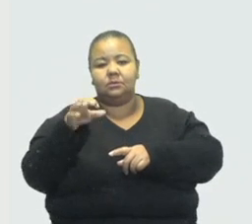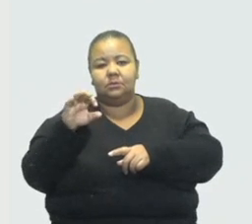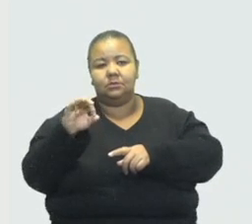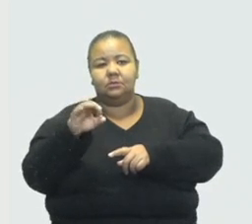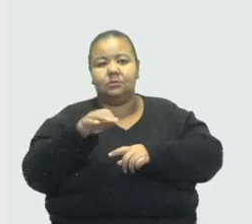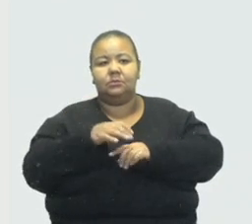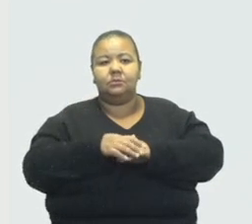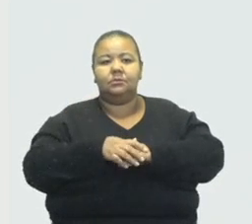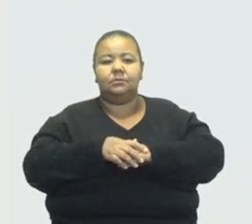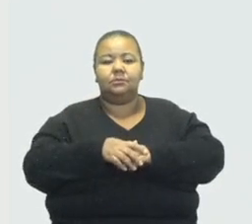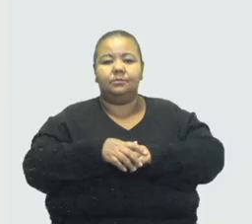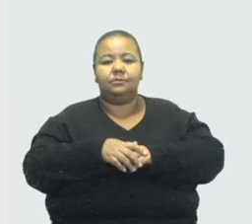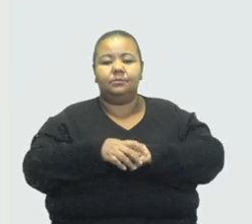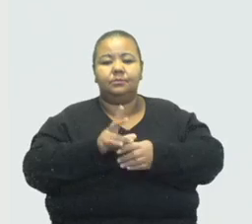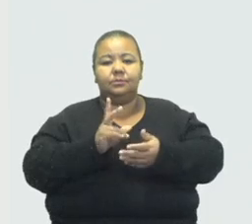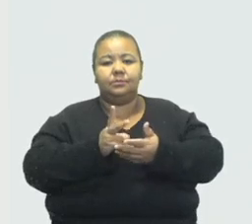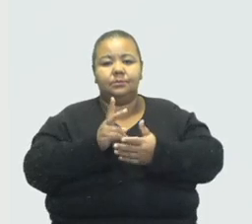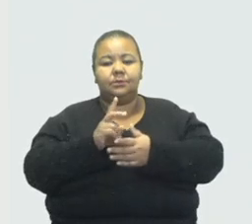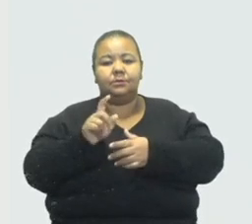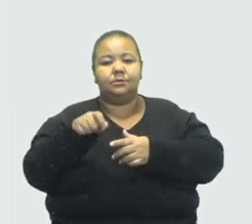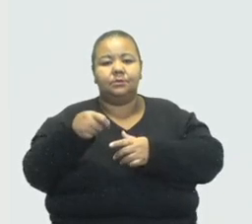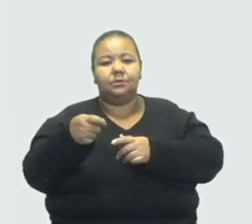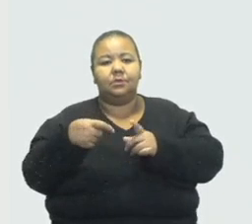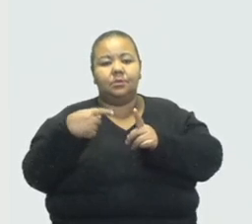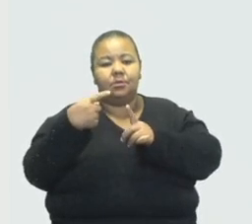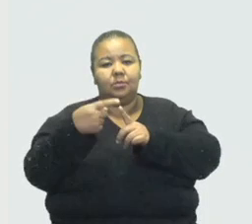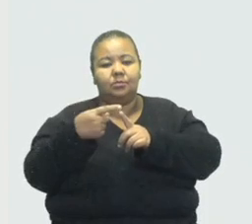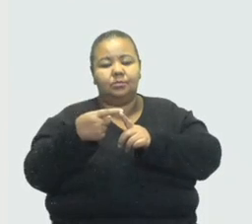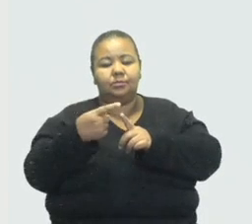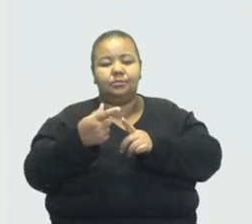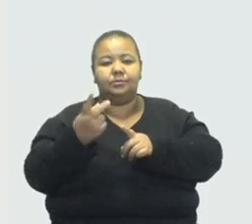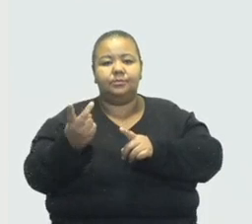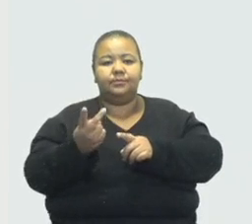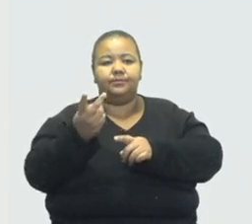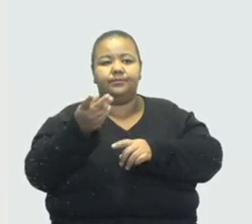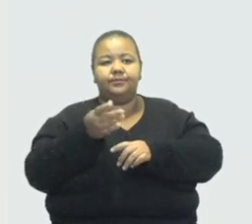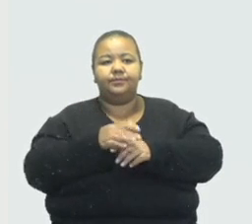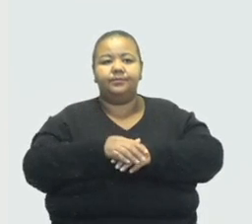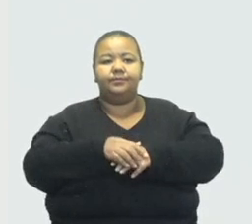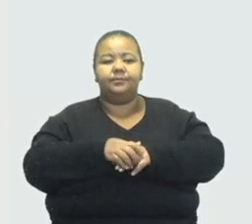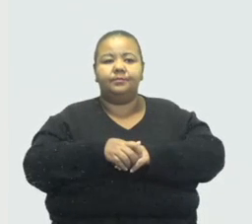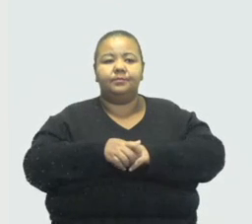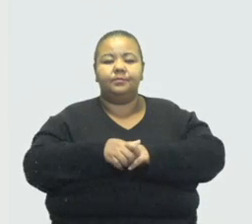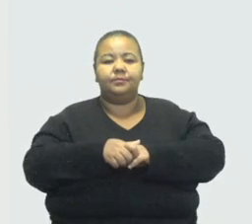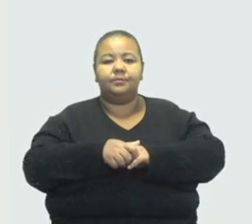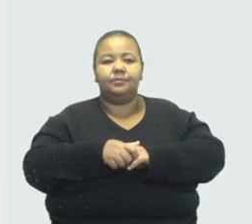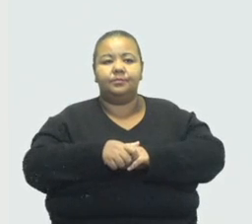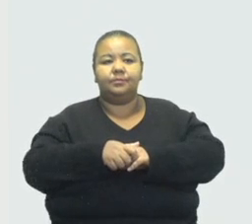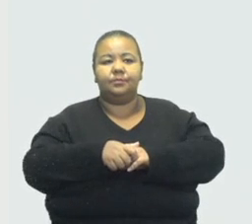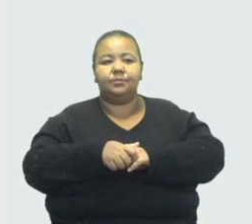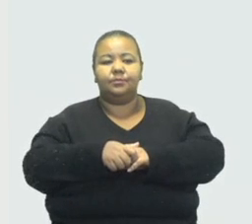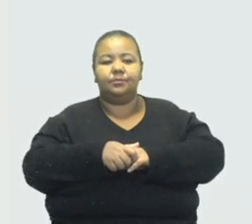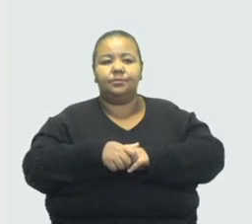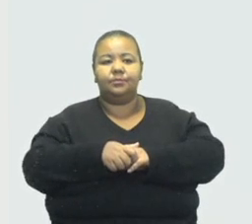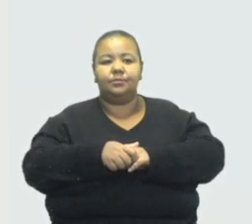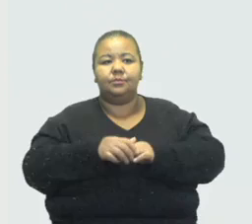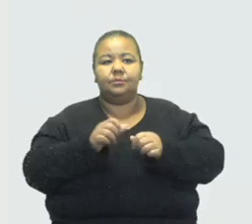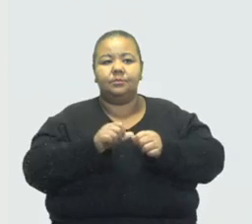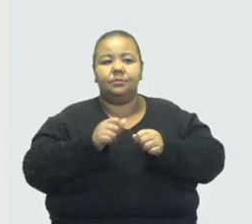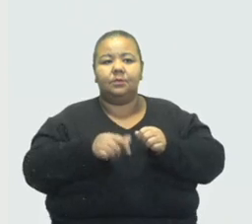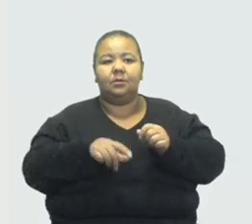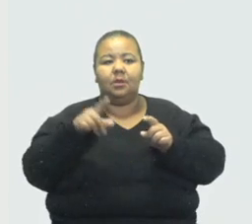60. Vai permanecer o sinal, então a gente vai adicionar esses valores, certo? E no sentido da